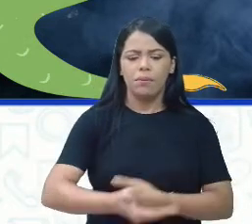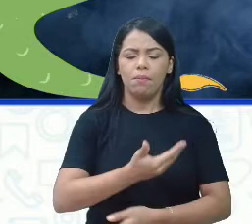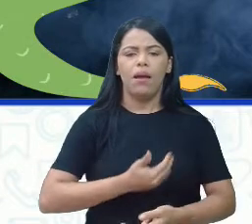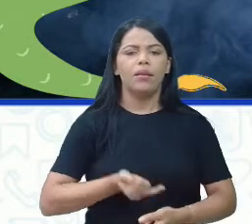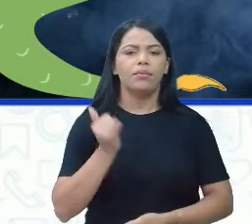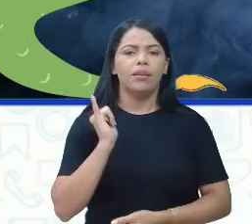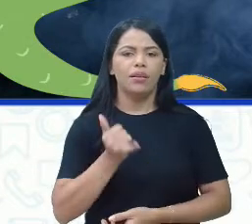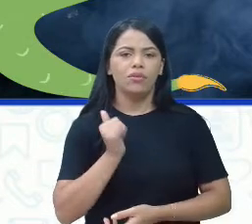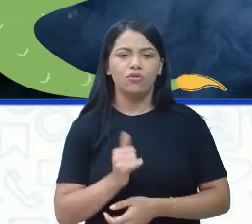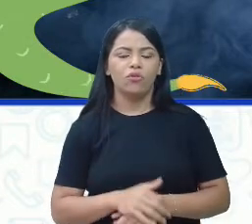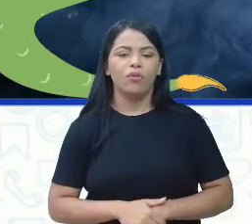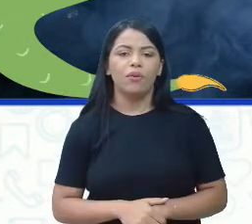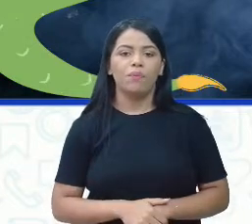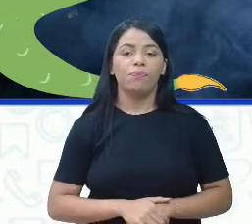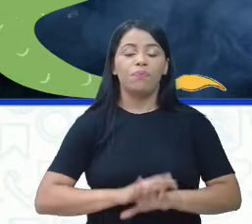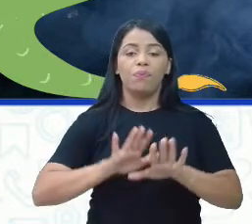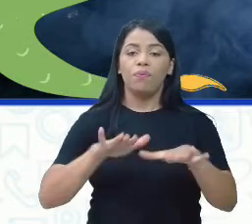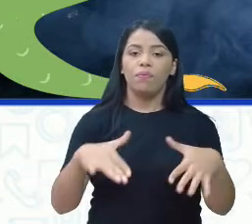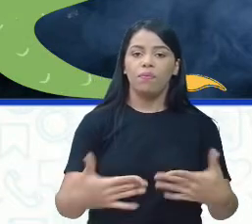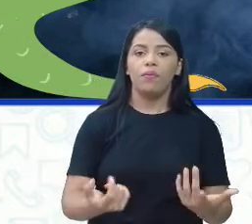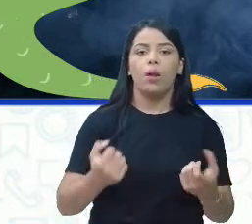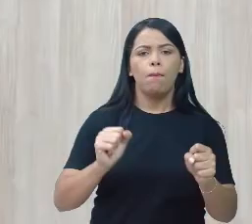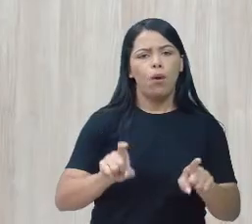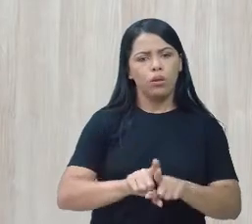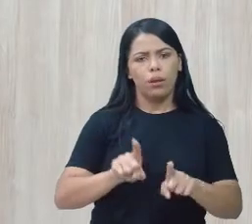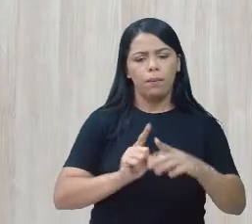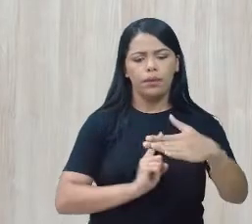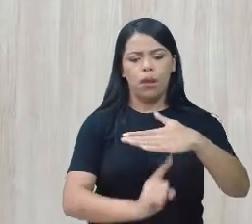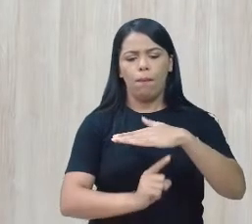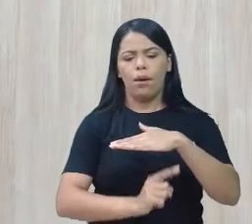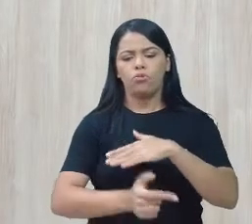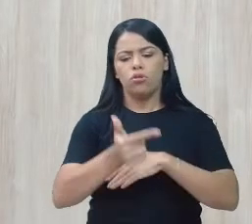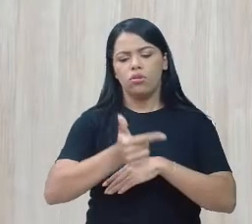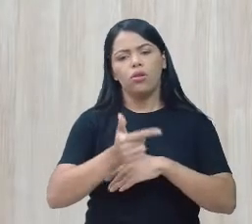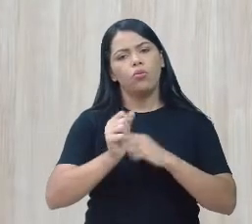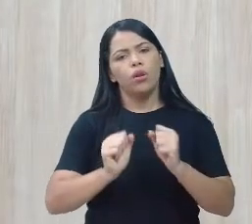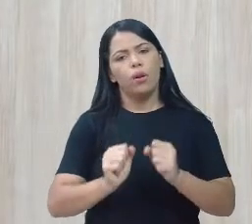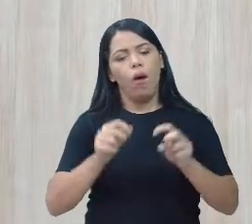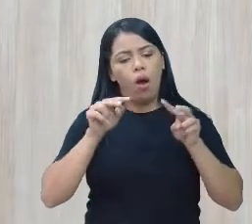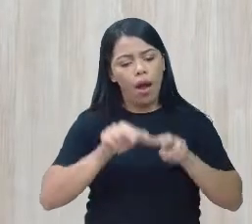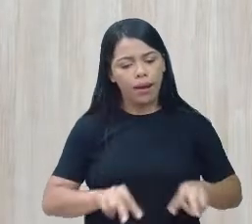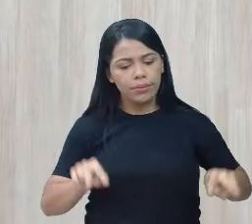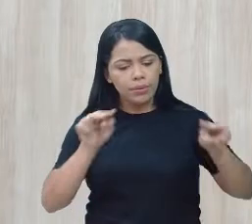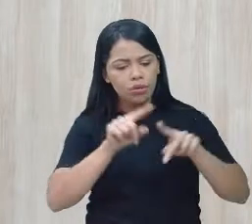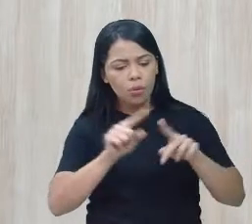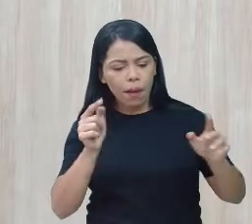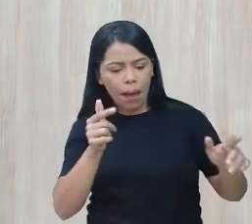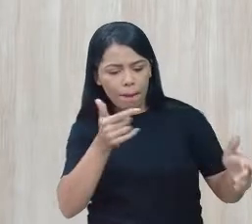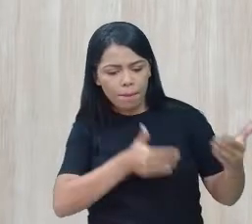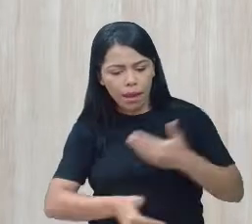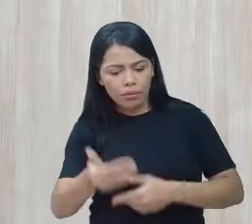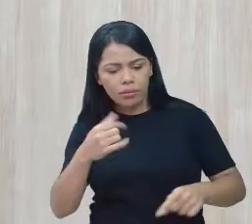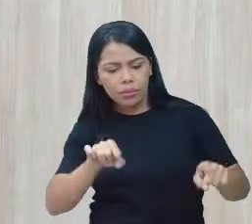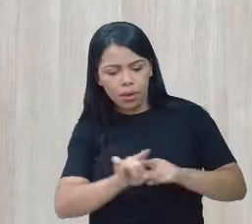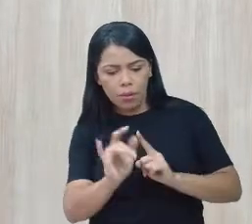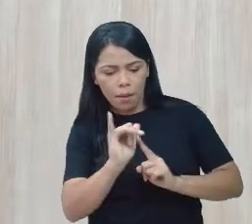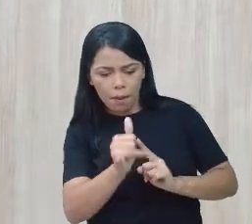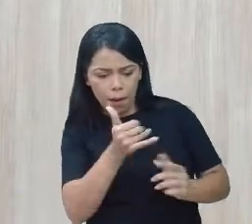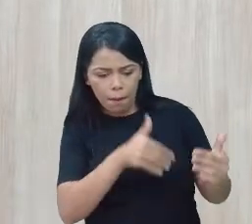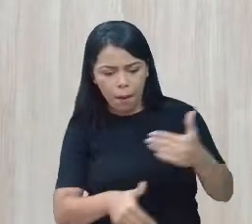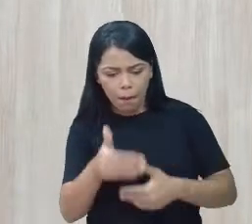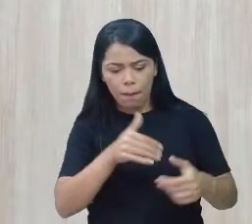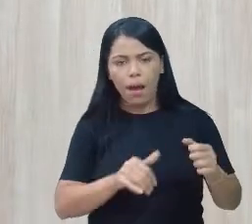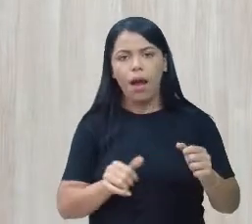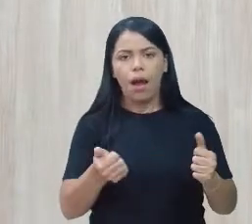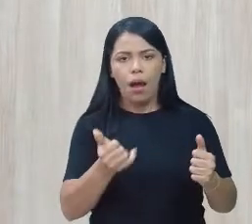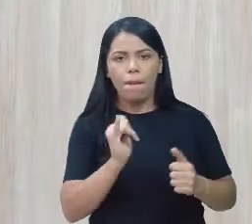Ou uma outra personagem secundária, alguém que está ali, ó, assistindo, mas está participando da história, está contando e está fazendo vários